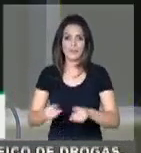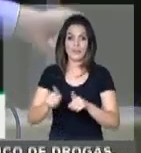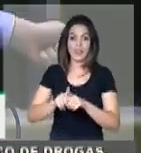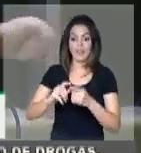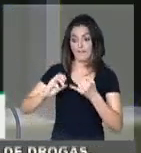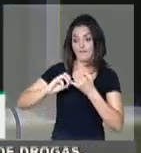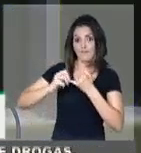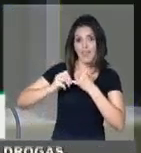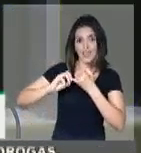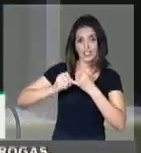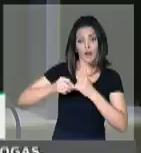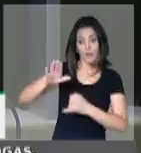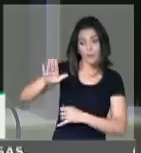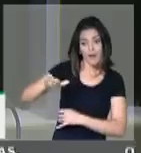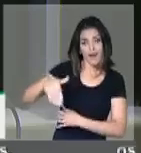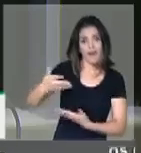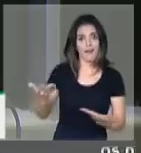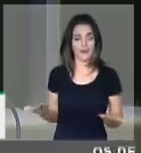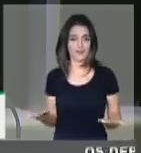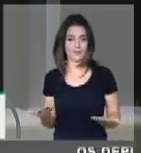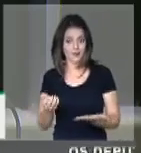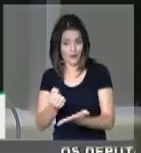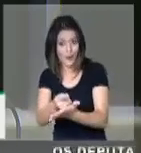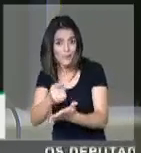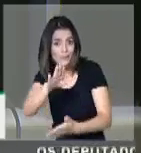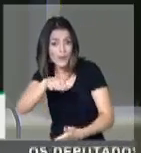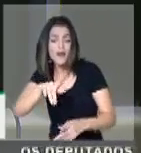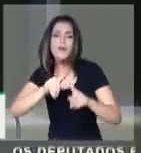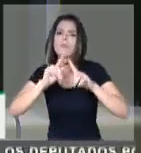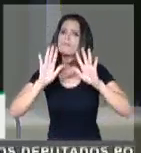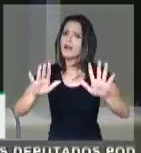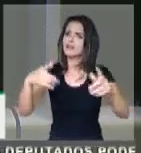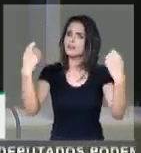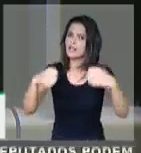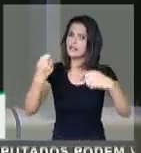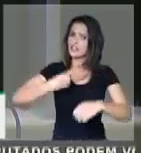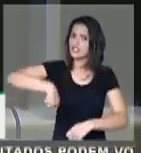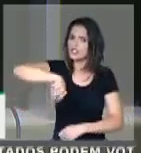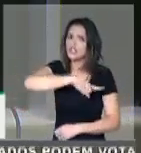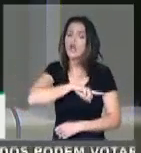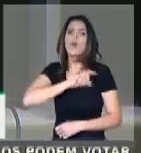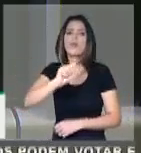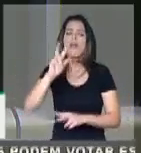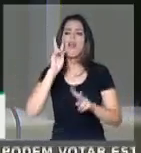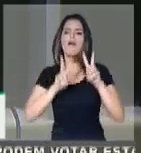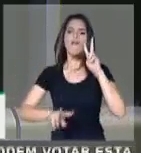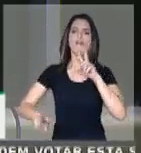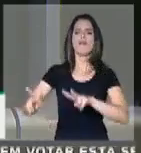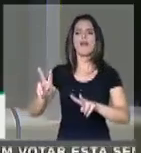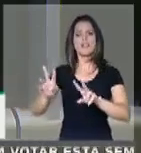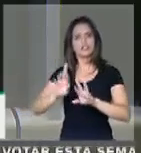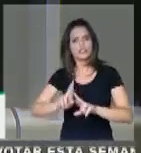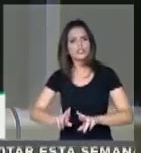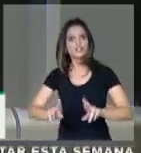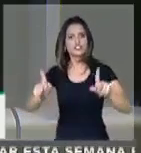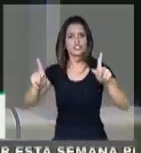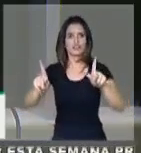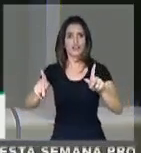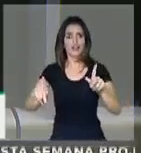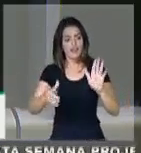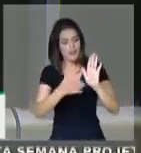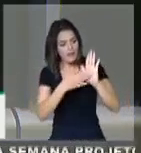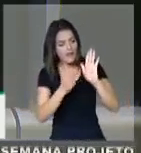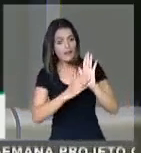feijão fique mais barato. Mas é preciso, senhor presidente, que esta Casa Legislativa tenha um olhar especial à nossa